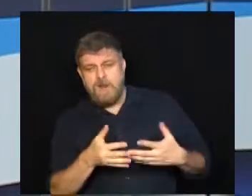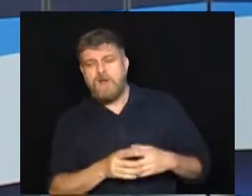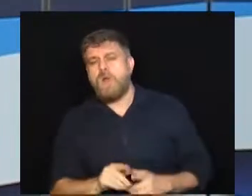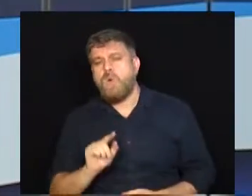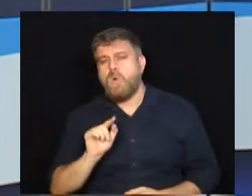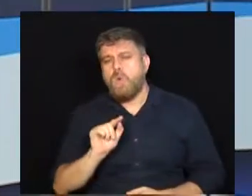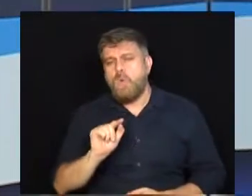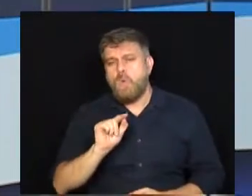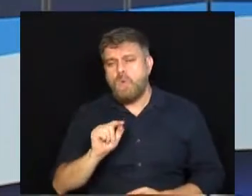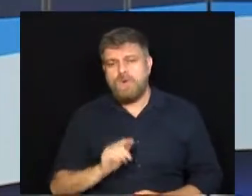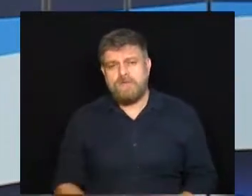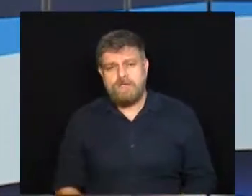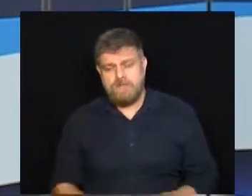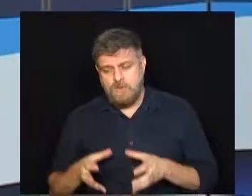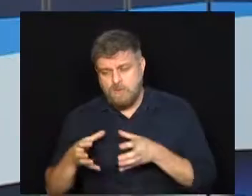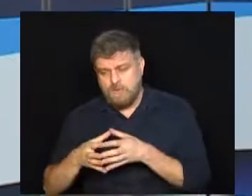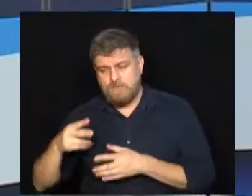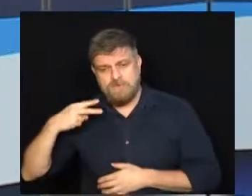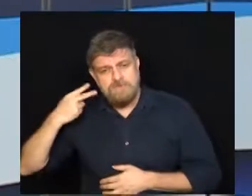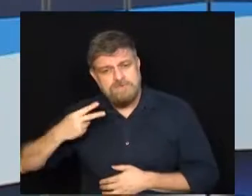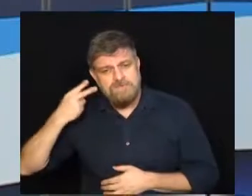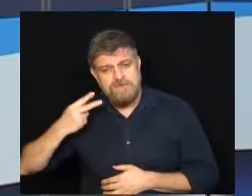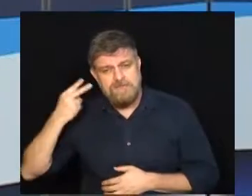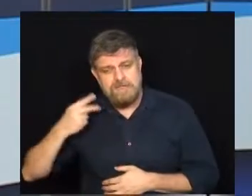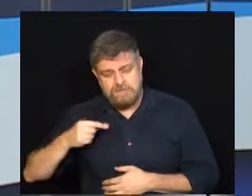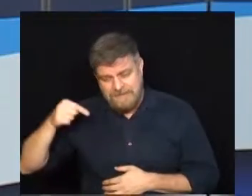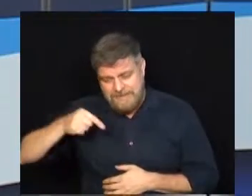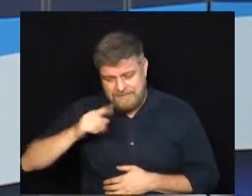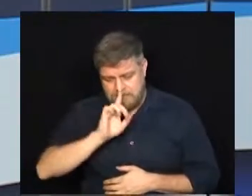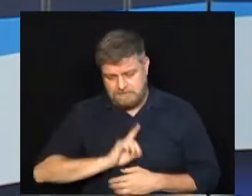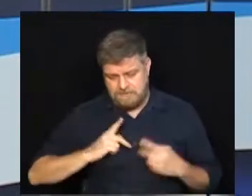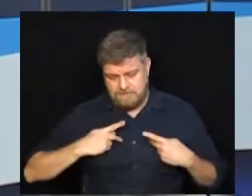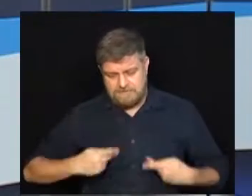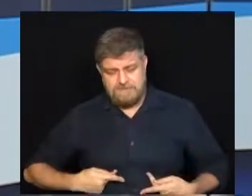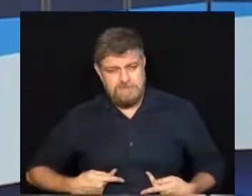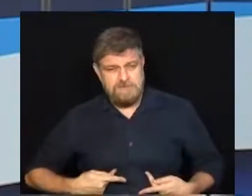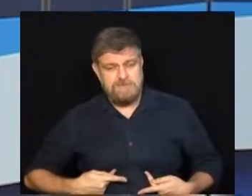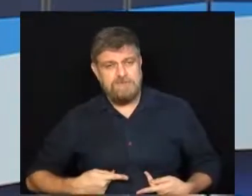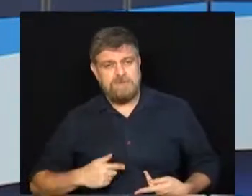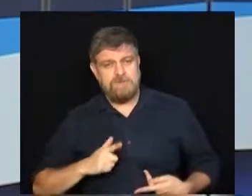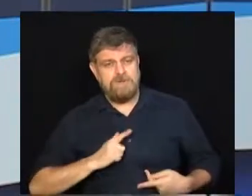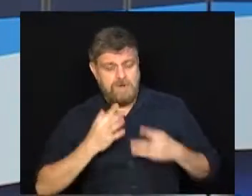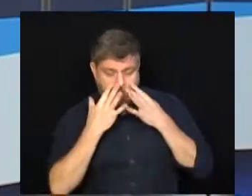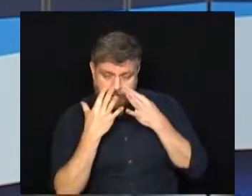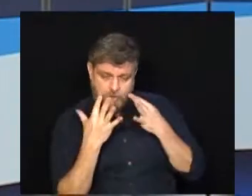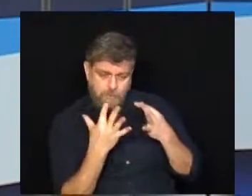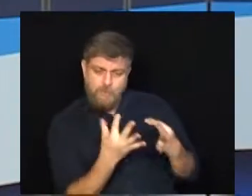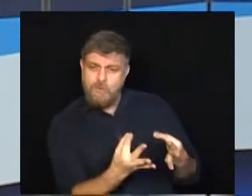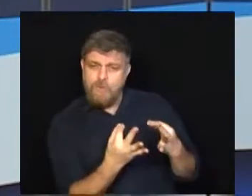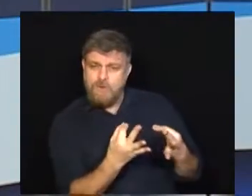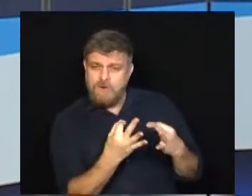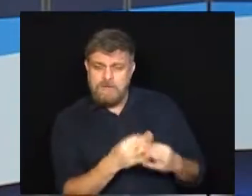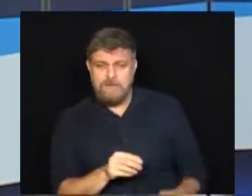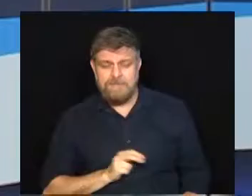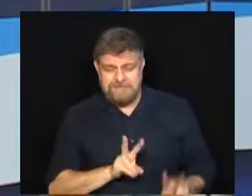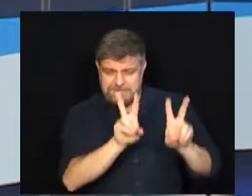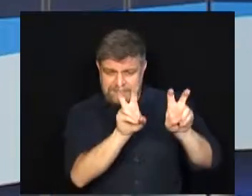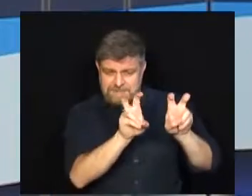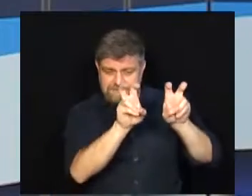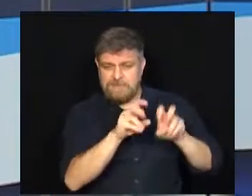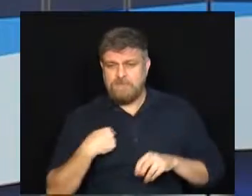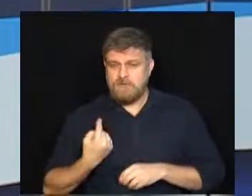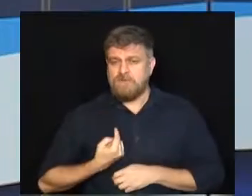respeito à comissão, qual é o olhar que a comissão vai dar para esse assunto quando a